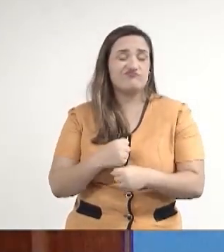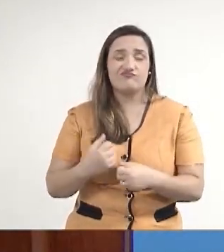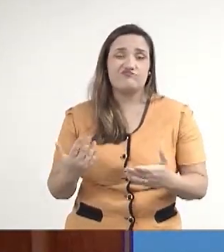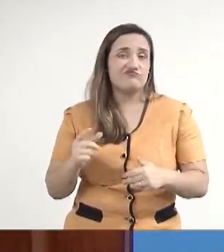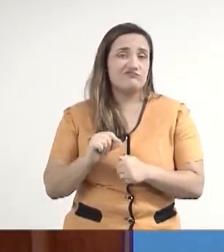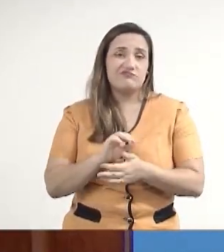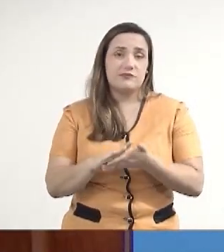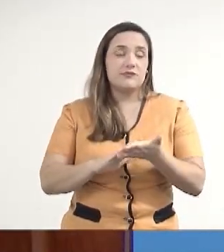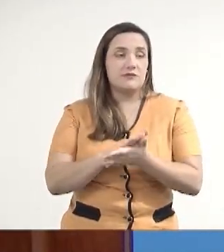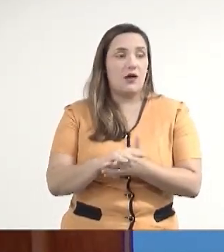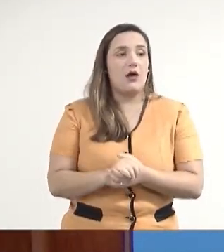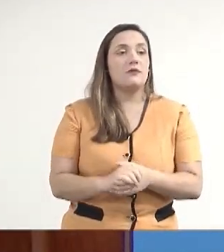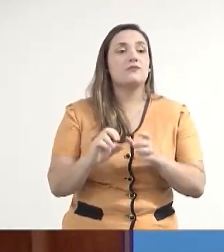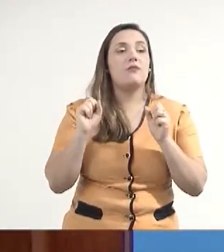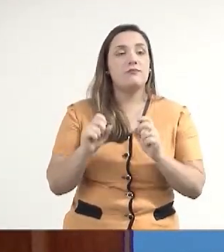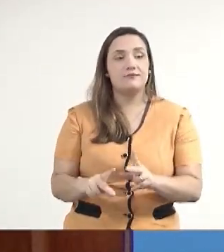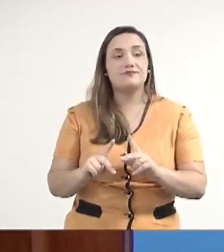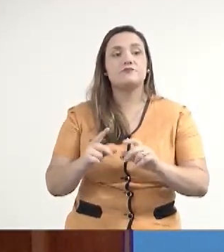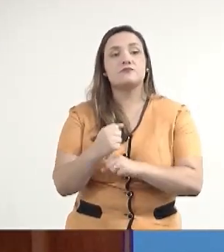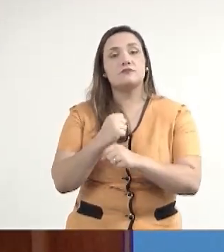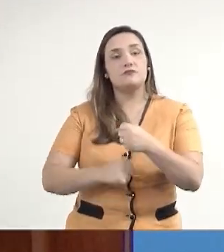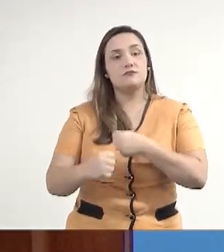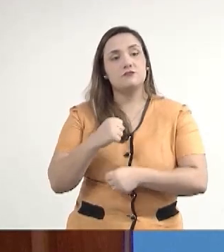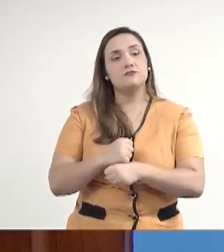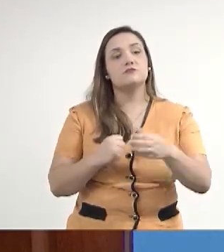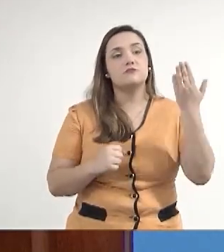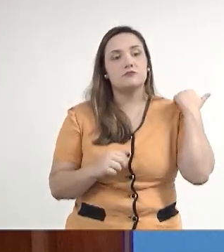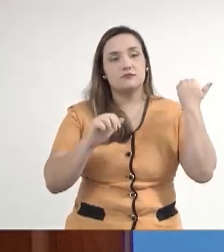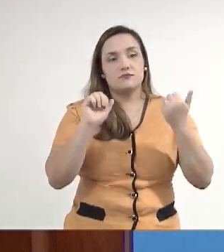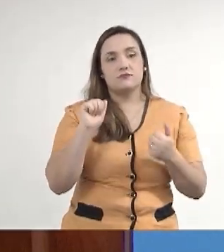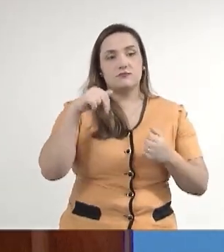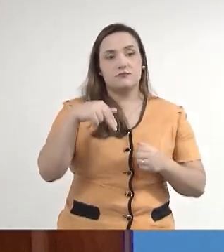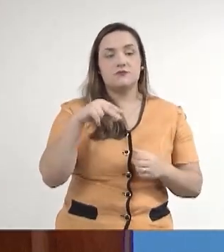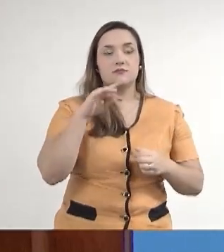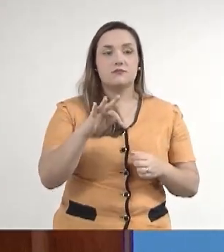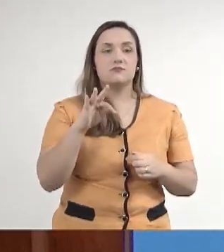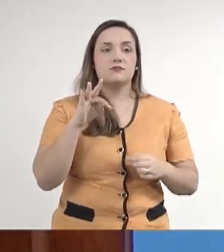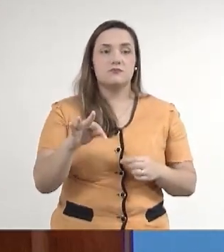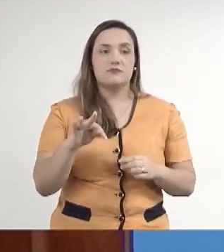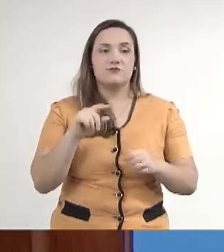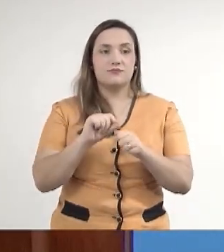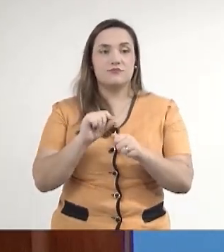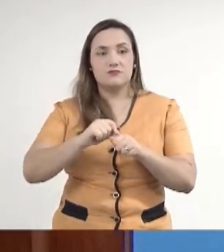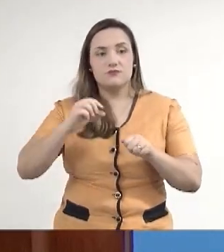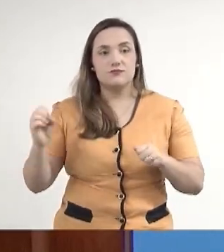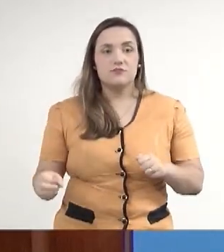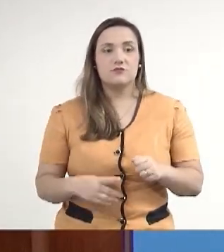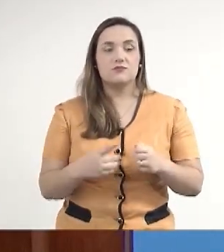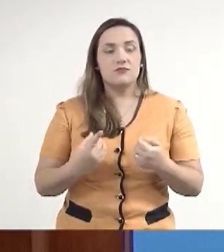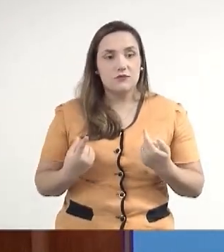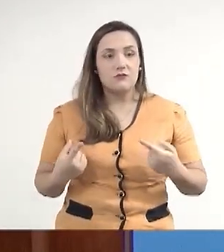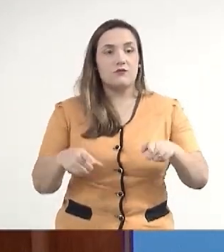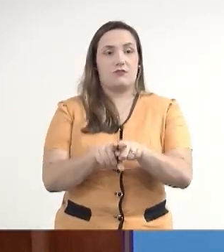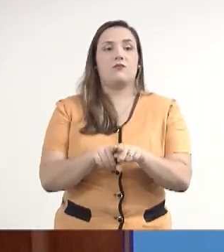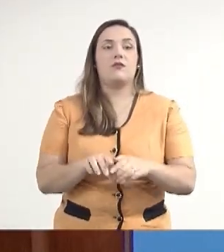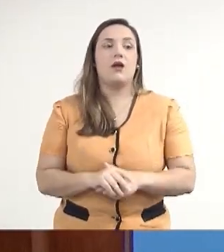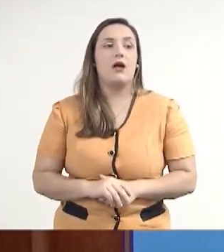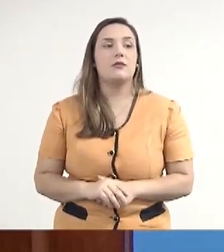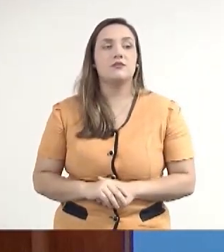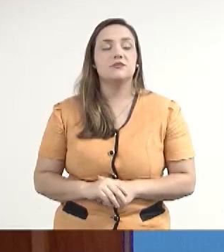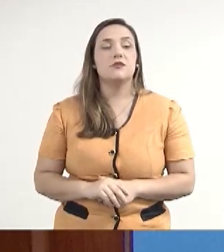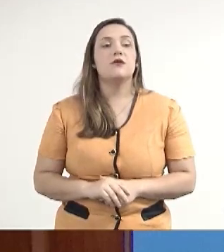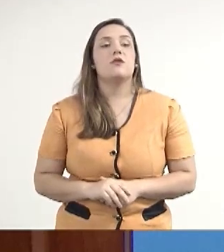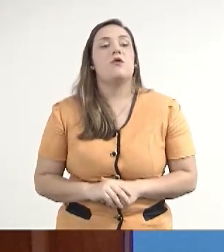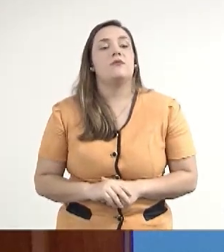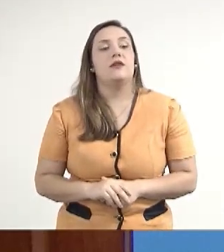aqui apresentando a proposta da repactuação, onde estabelecia 2